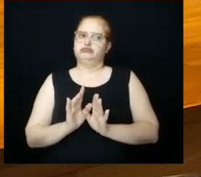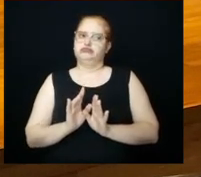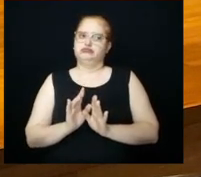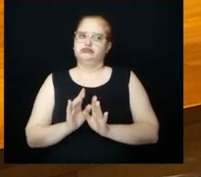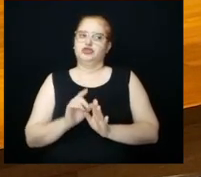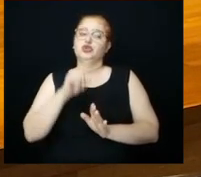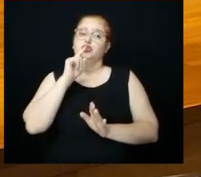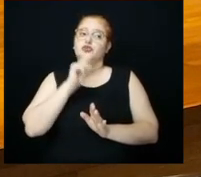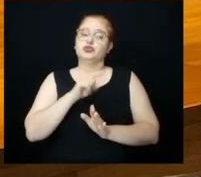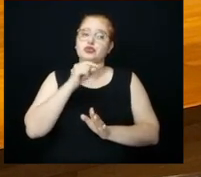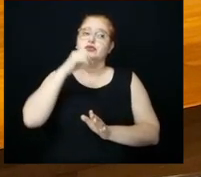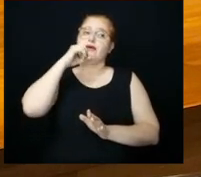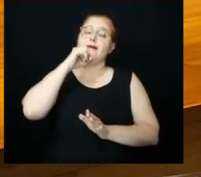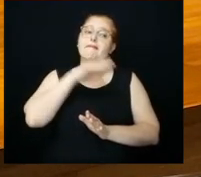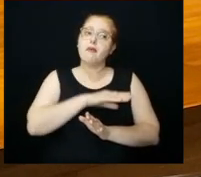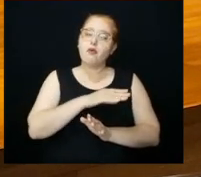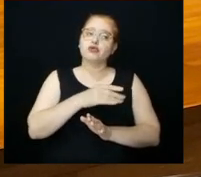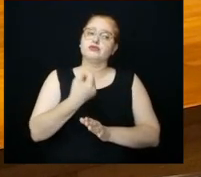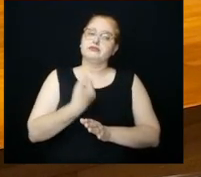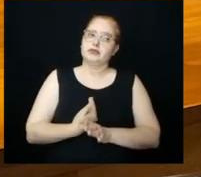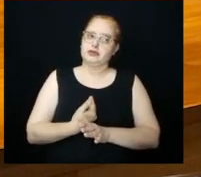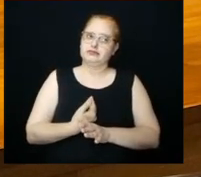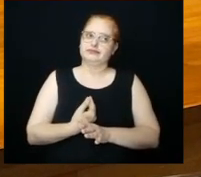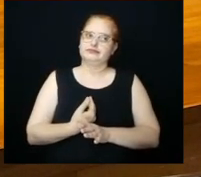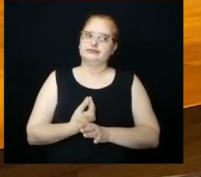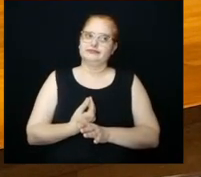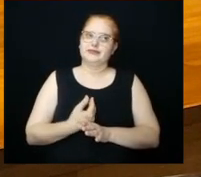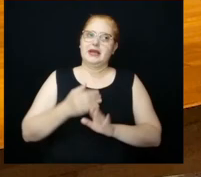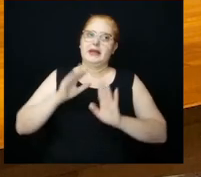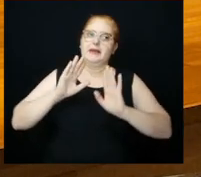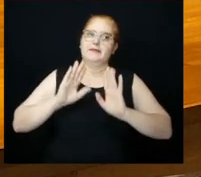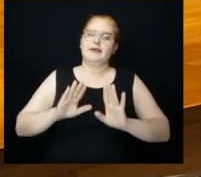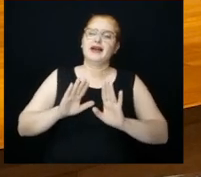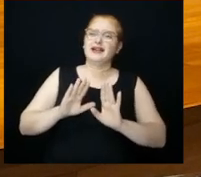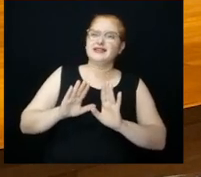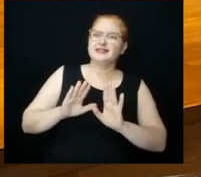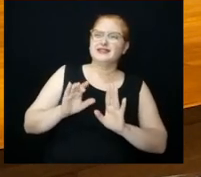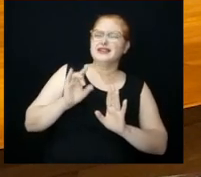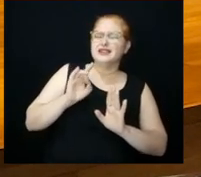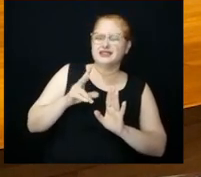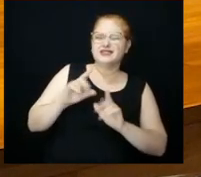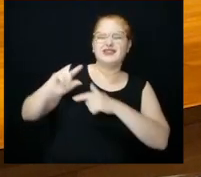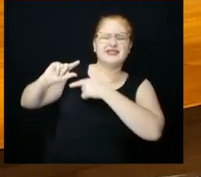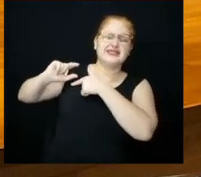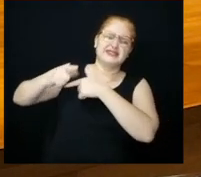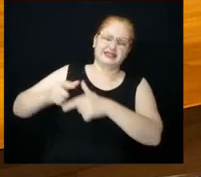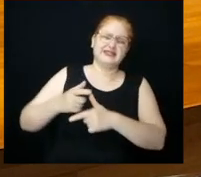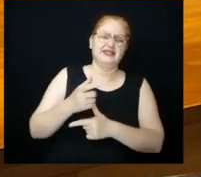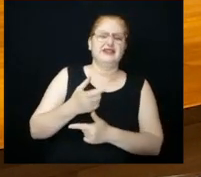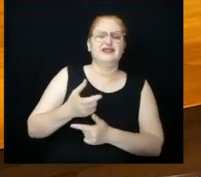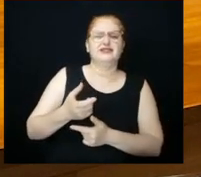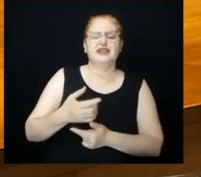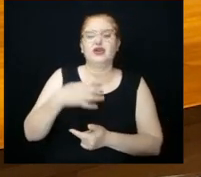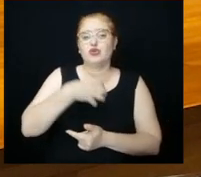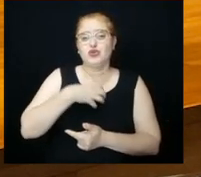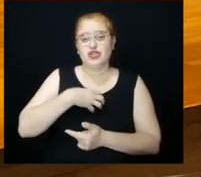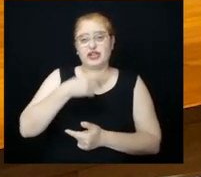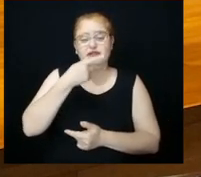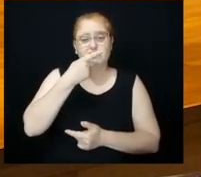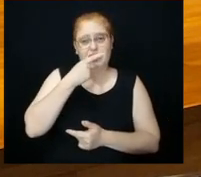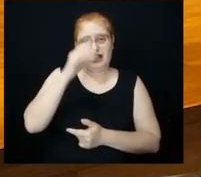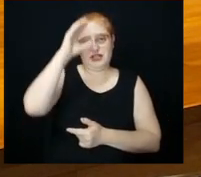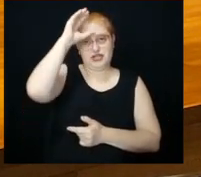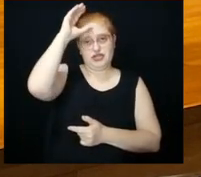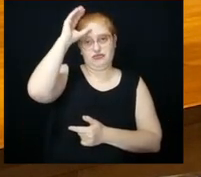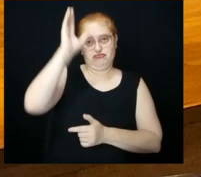não abuse familiaridades. Mas aquele tratamento é só a maneira da tradição, argumenta Mundinga. Em você